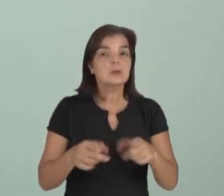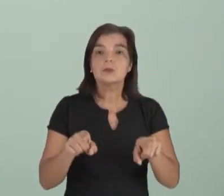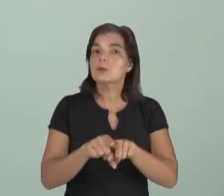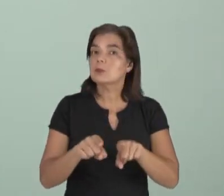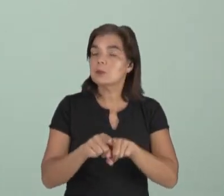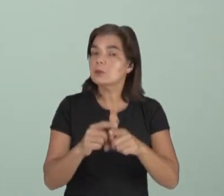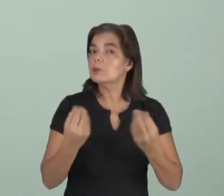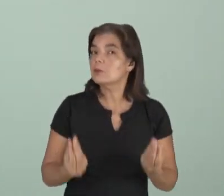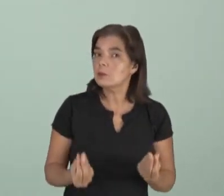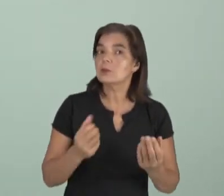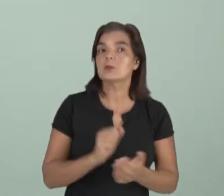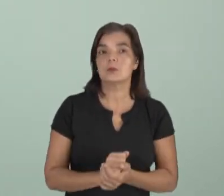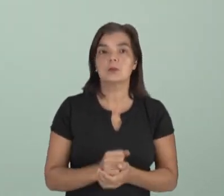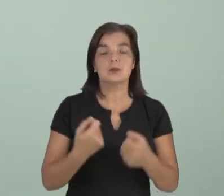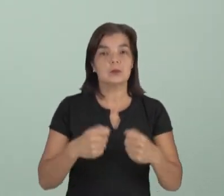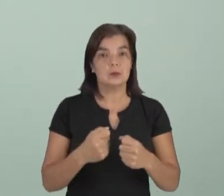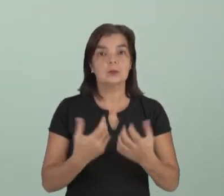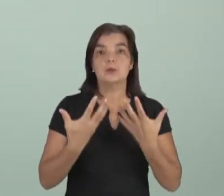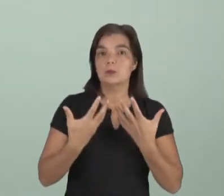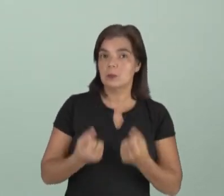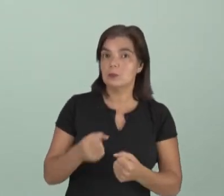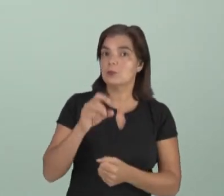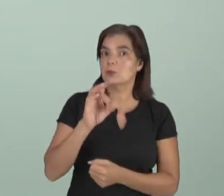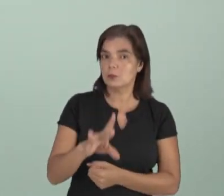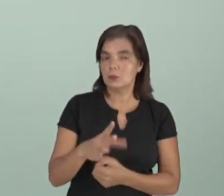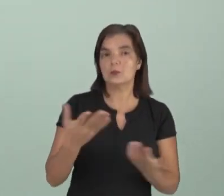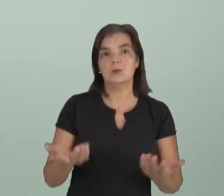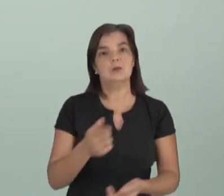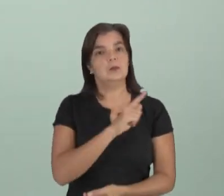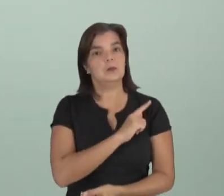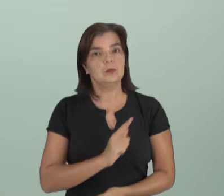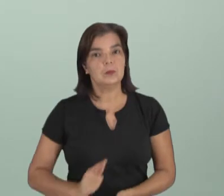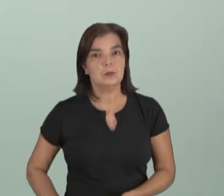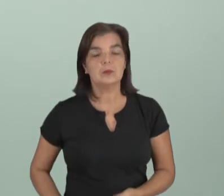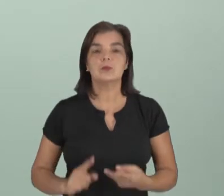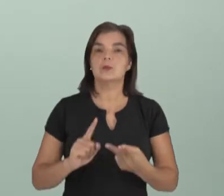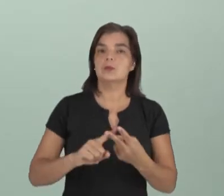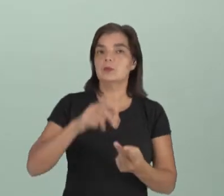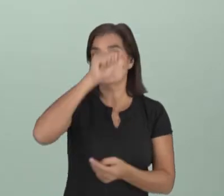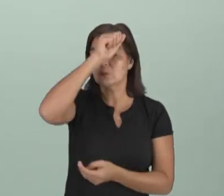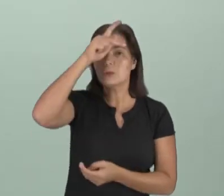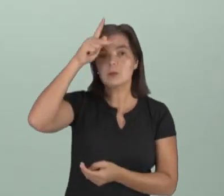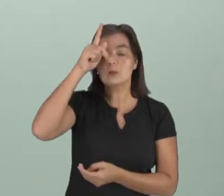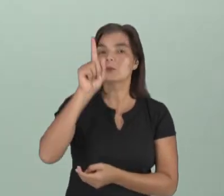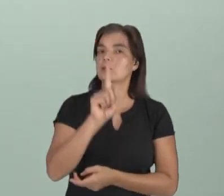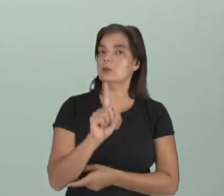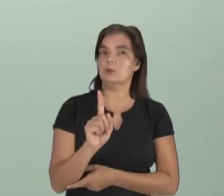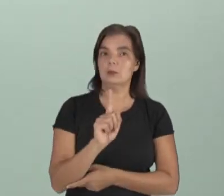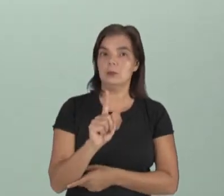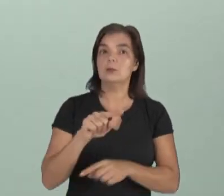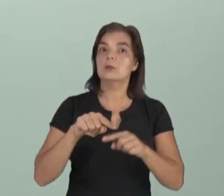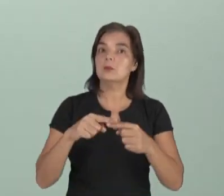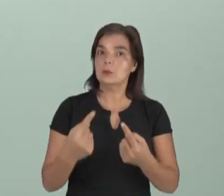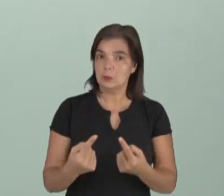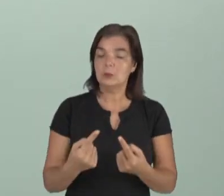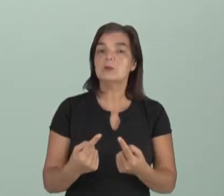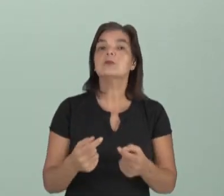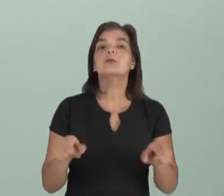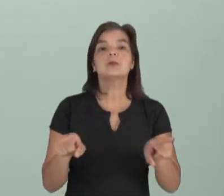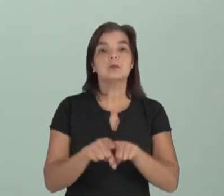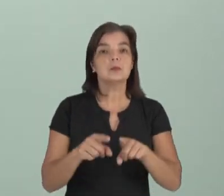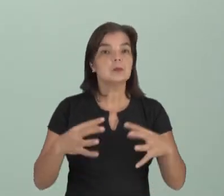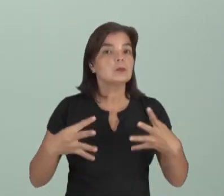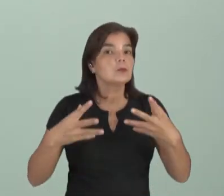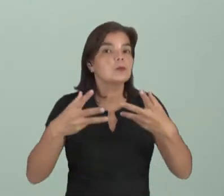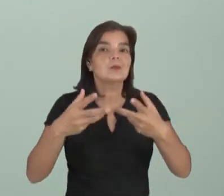de medidas que devem ser adotadas somente pelo governo, pelas prefeituras, não é isso. São medidas que devem